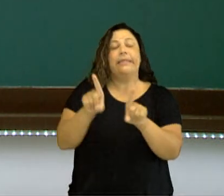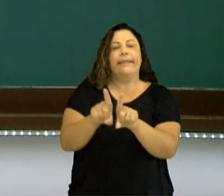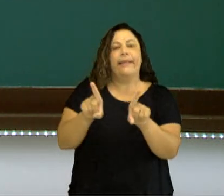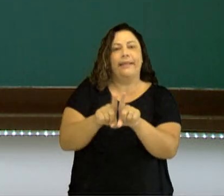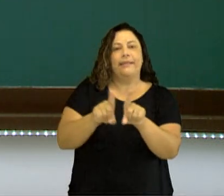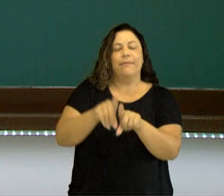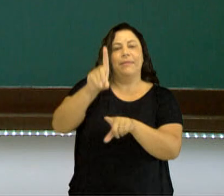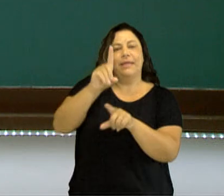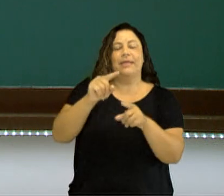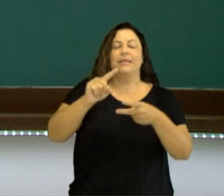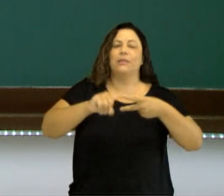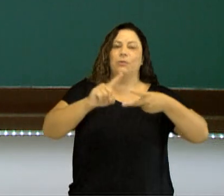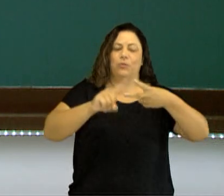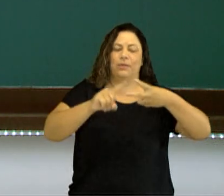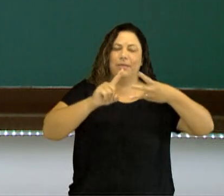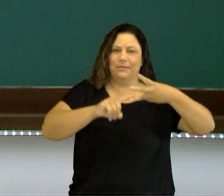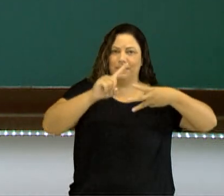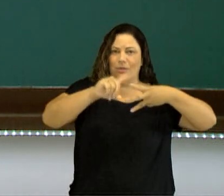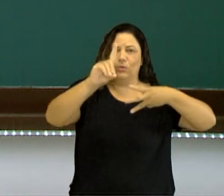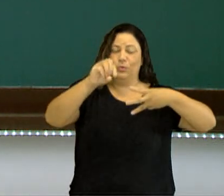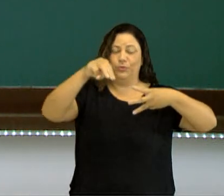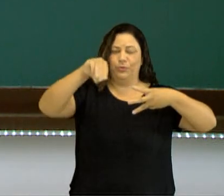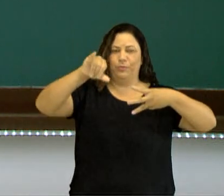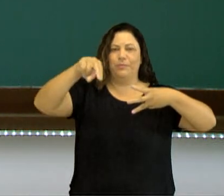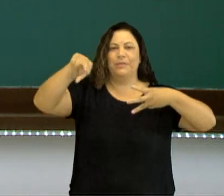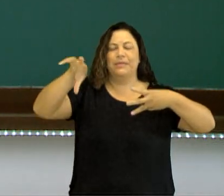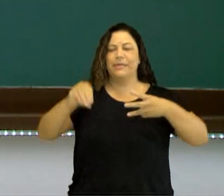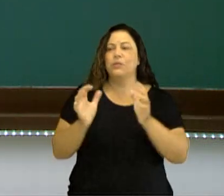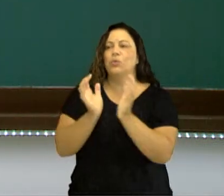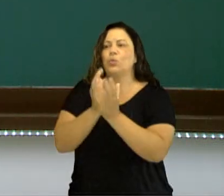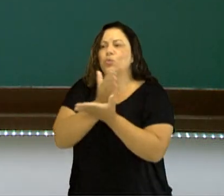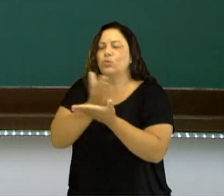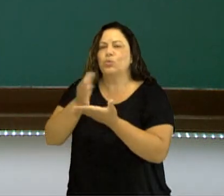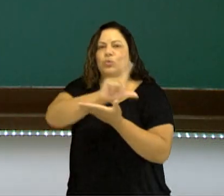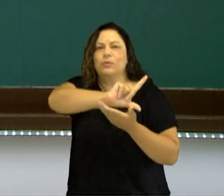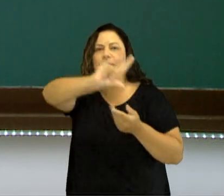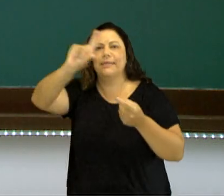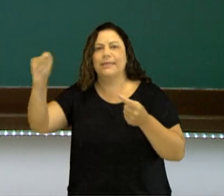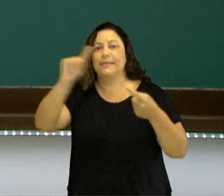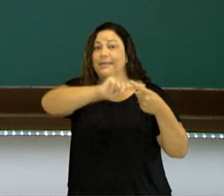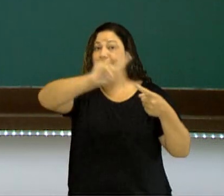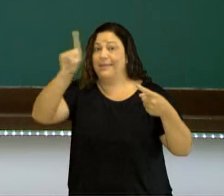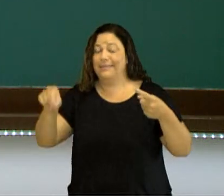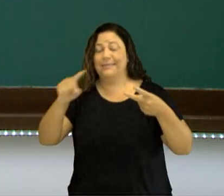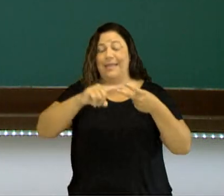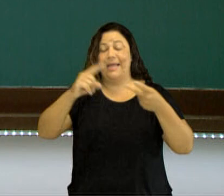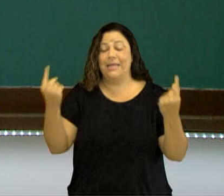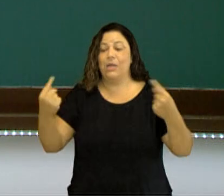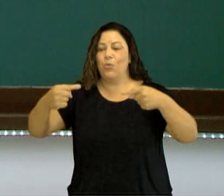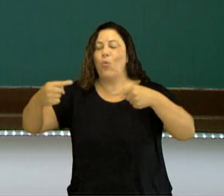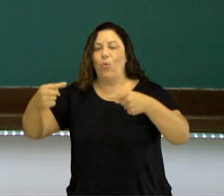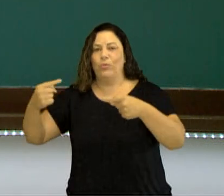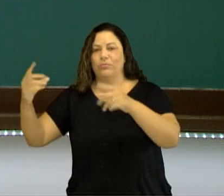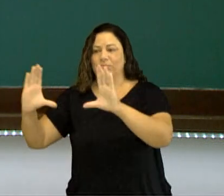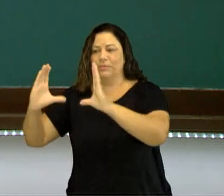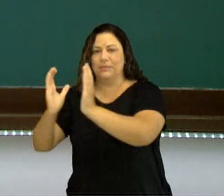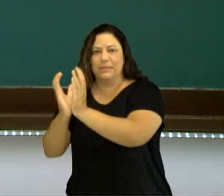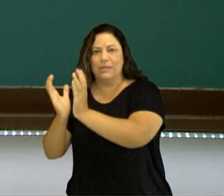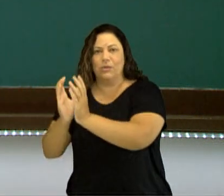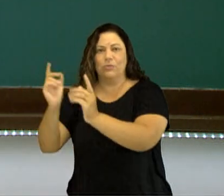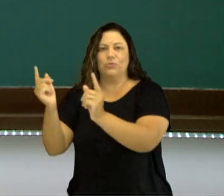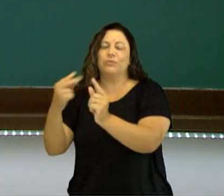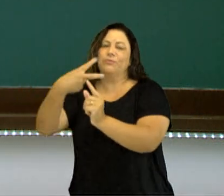o contradomínio e imagem. Domínio, conjunto de partida, contradomínio, conjunto de chegada,